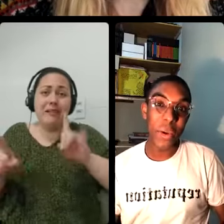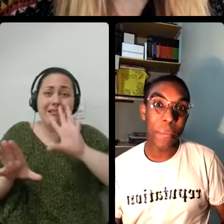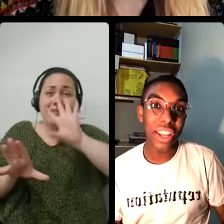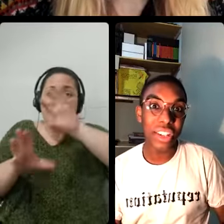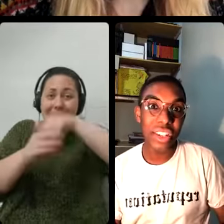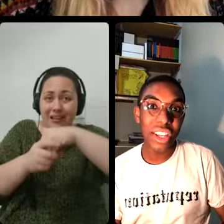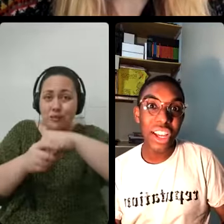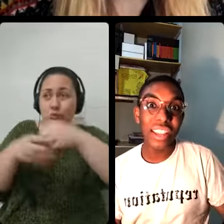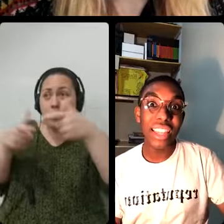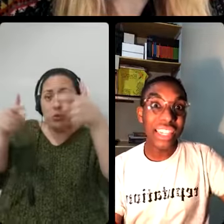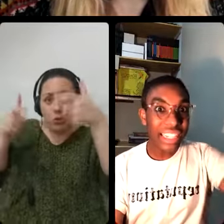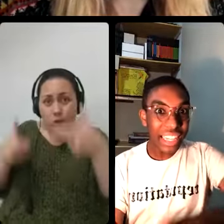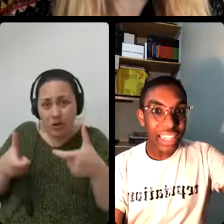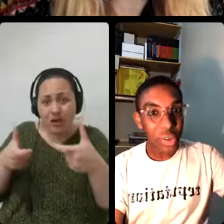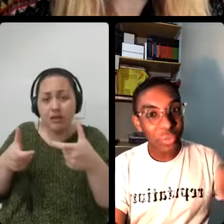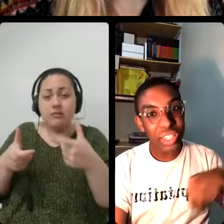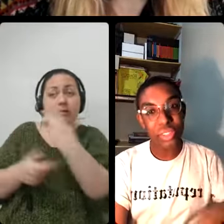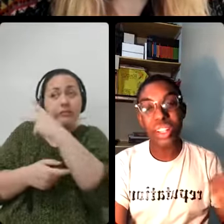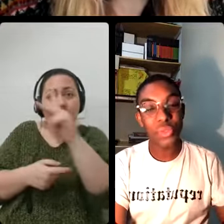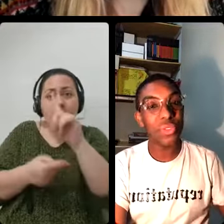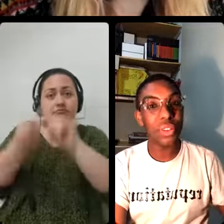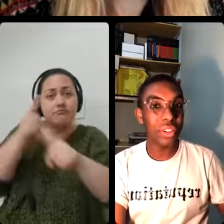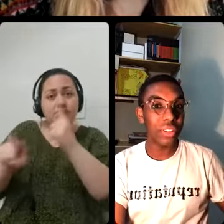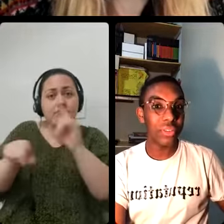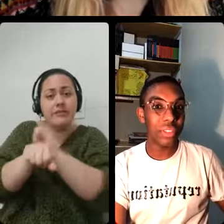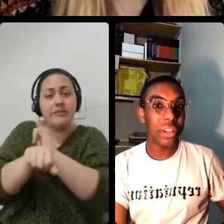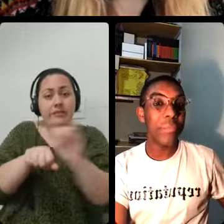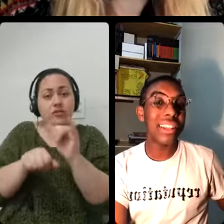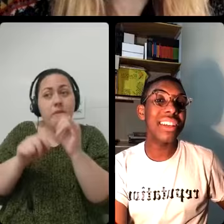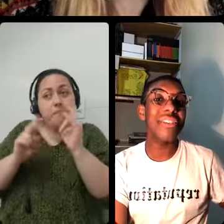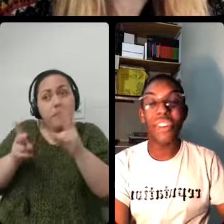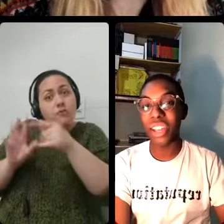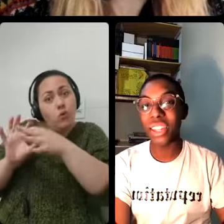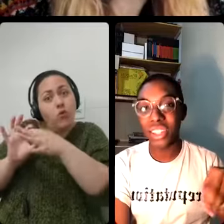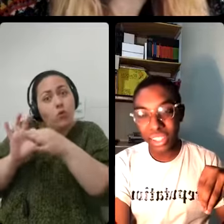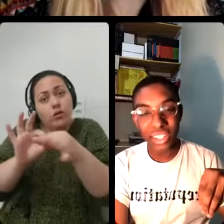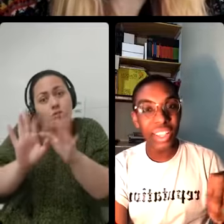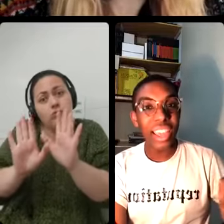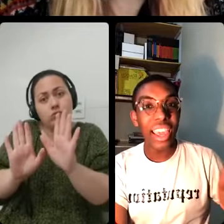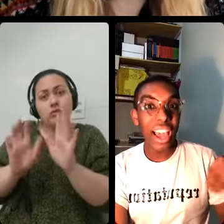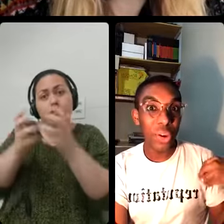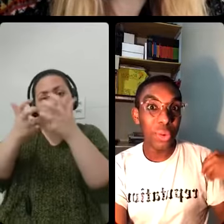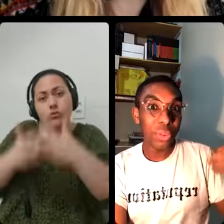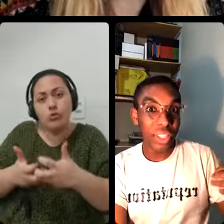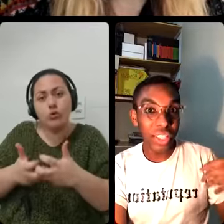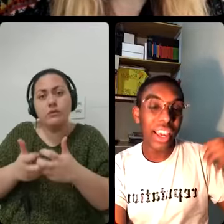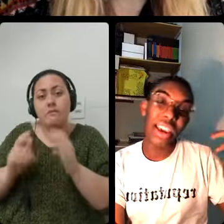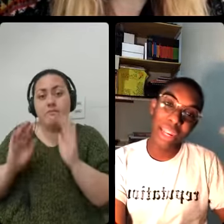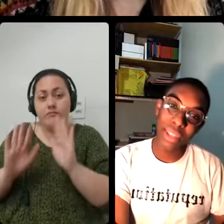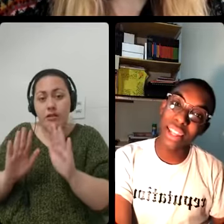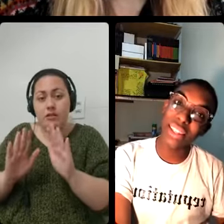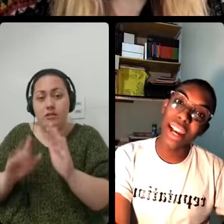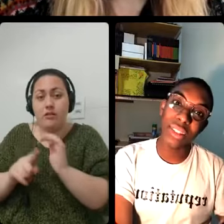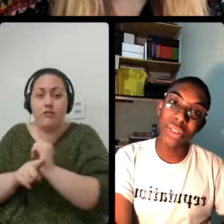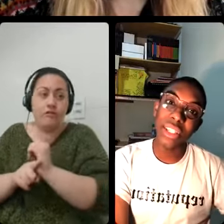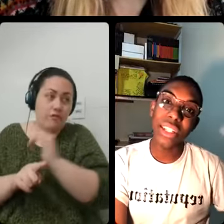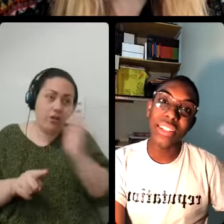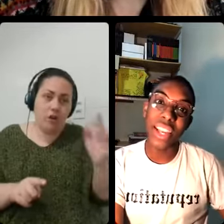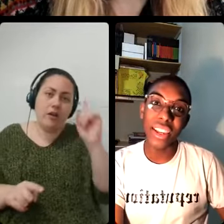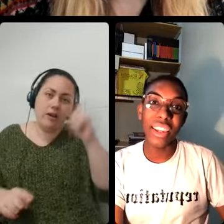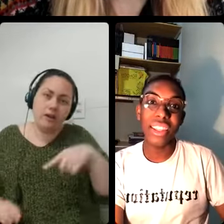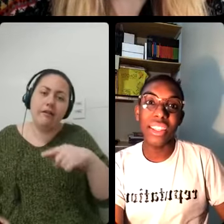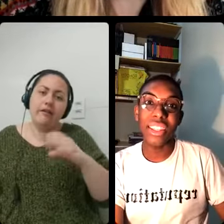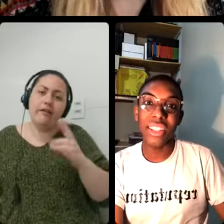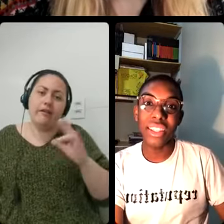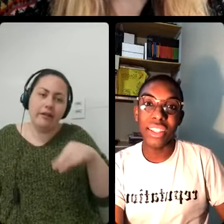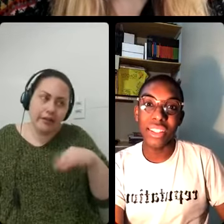que realmente, naquele contexto, elas funcionam. Mas aí fora dali é algo que é criminalizado,